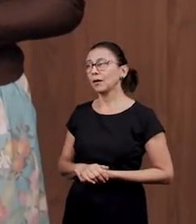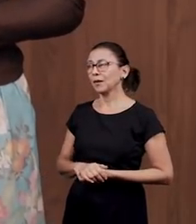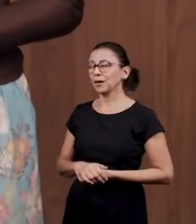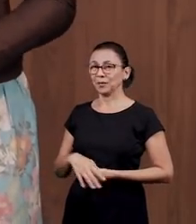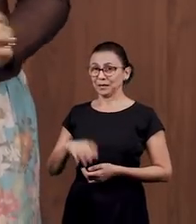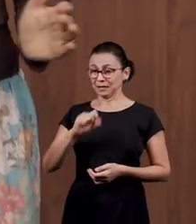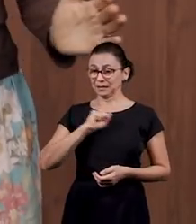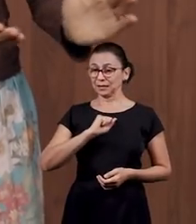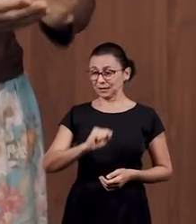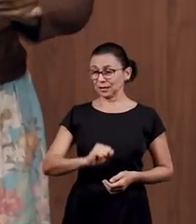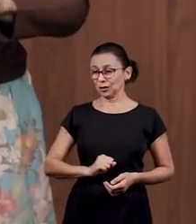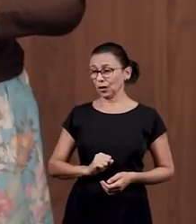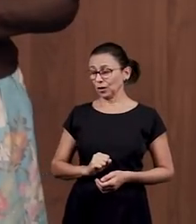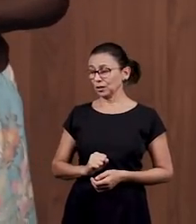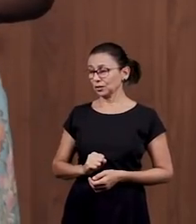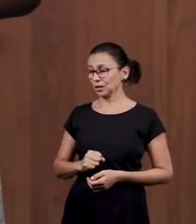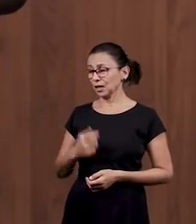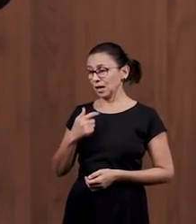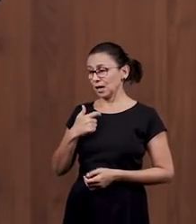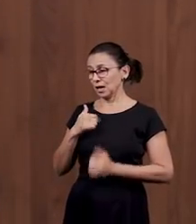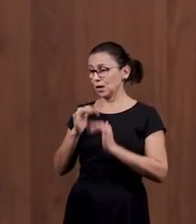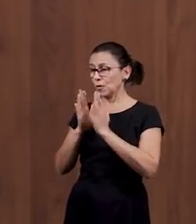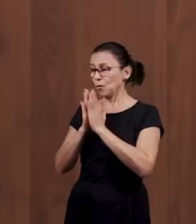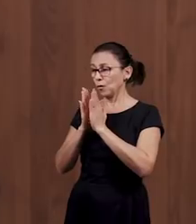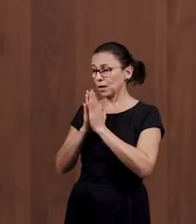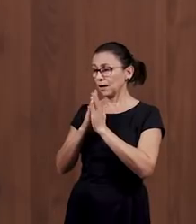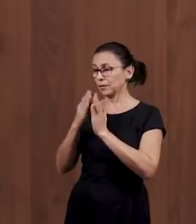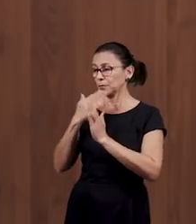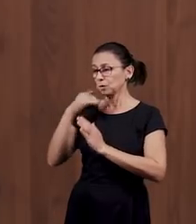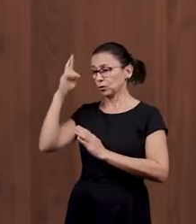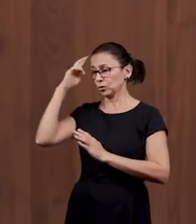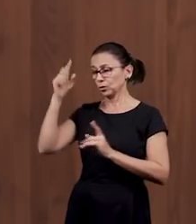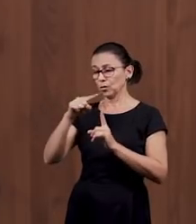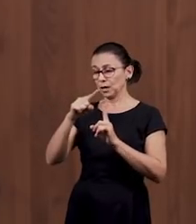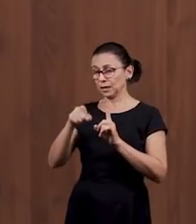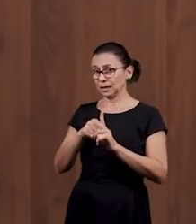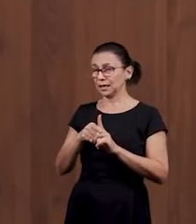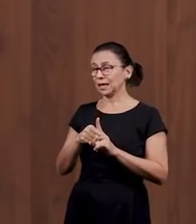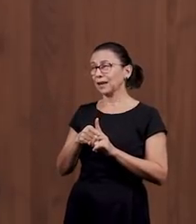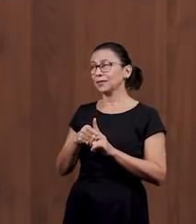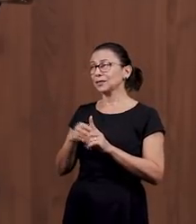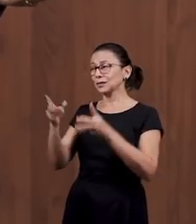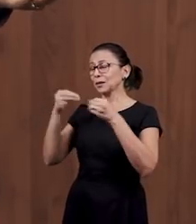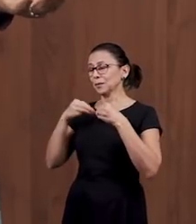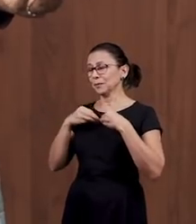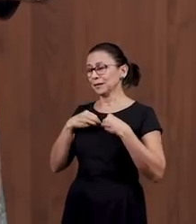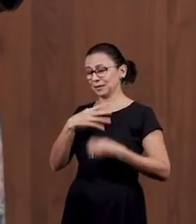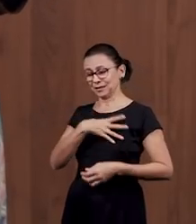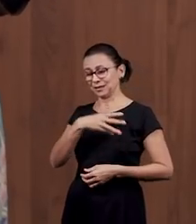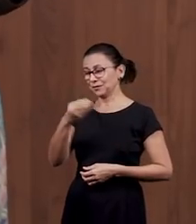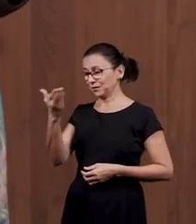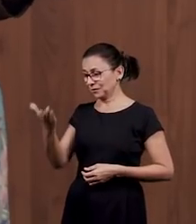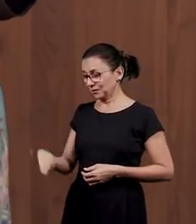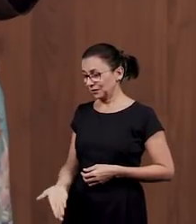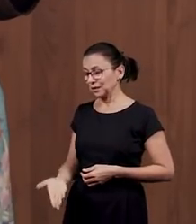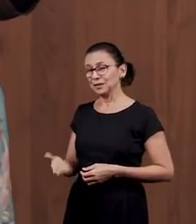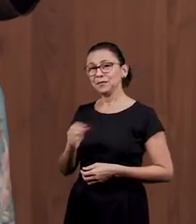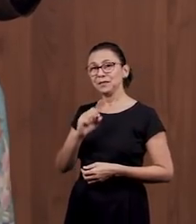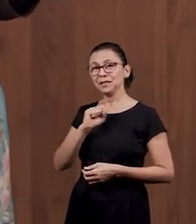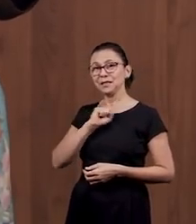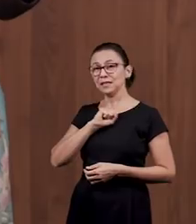orava eu, e Deus me concedeu aquilo que eu pedi, e eu vim para entregá-lo, para que ele sirva